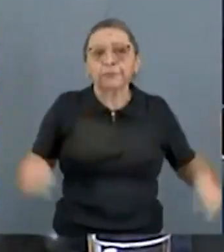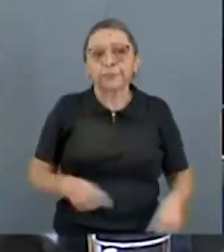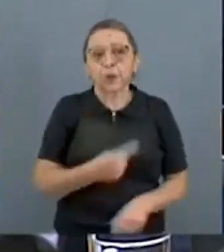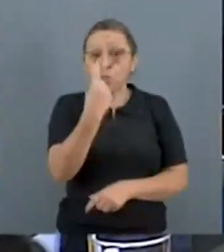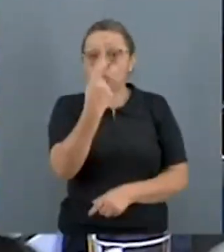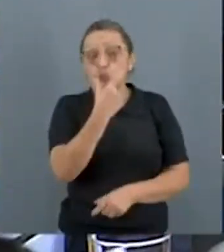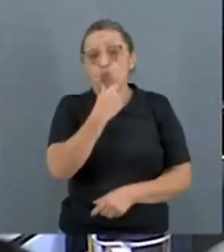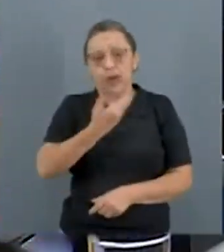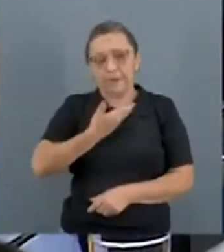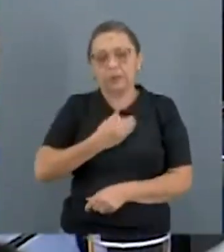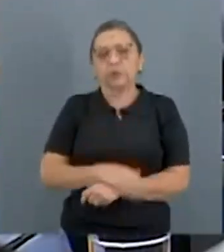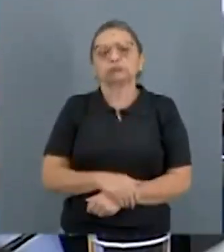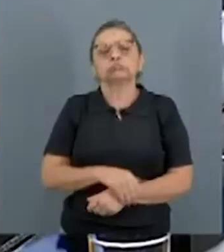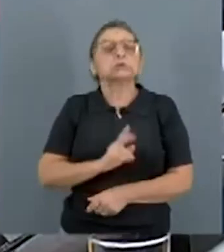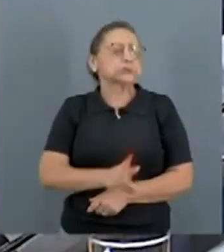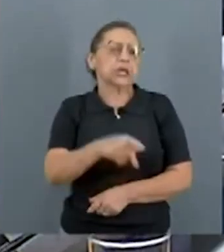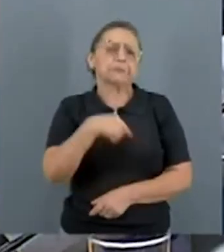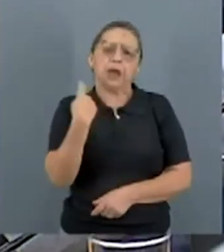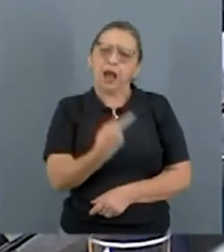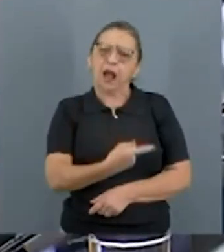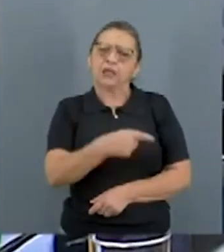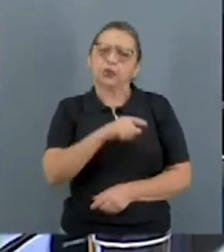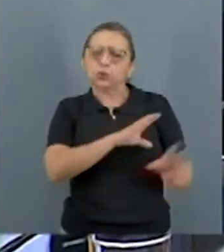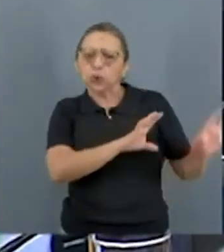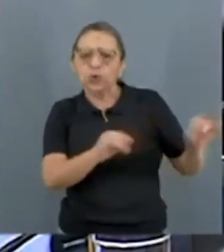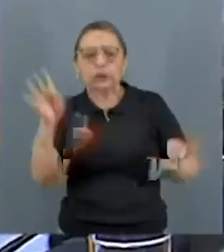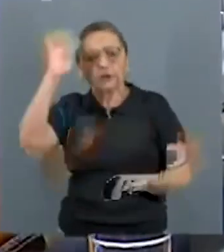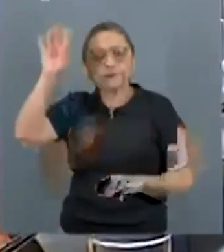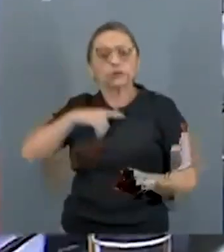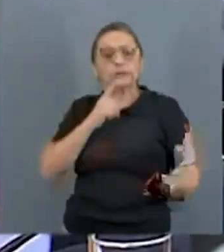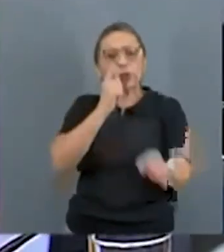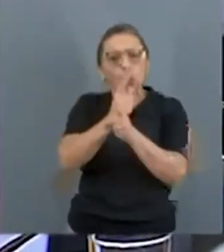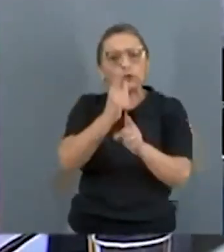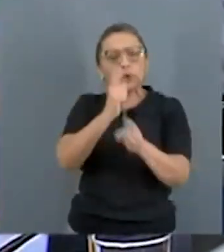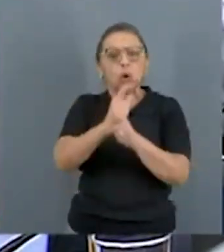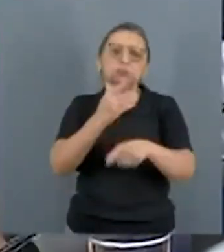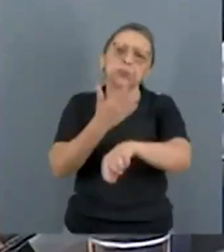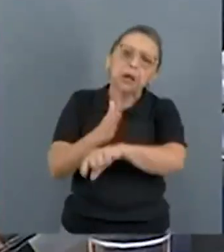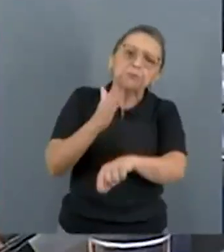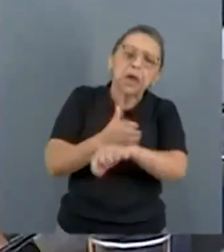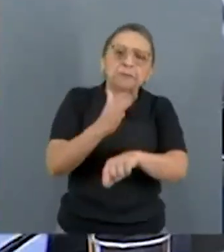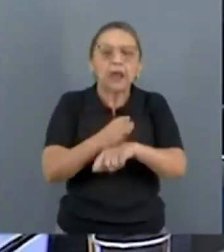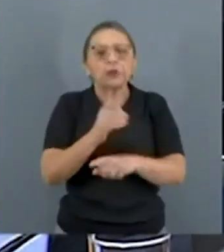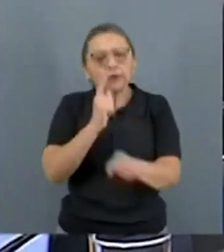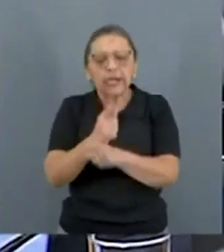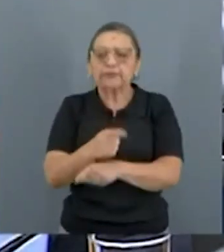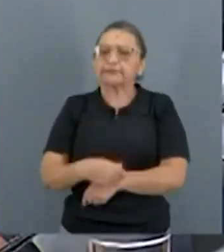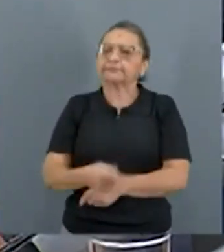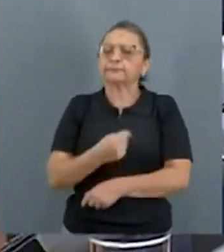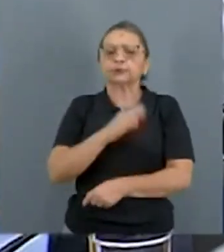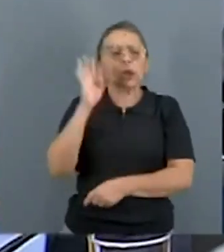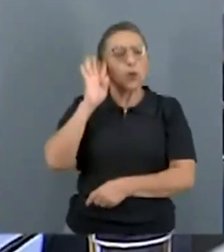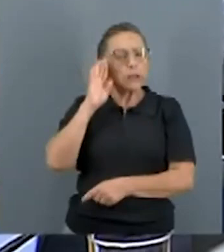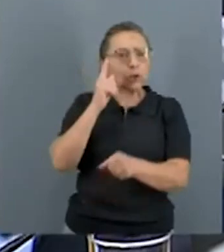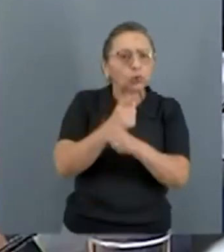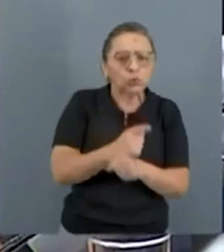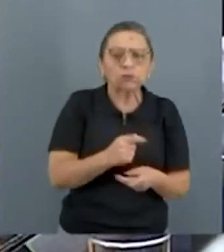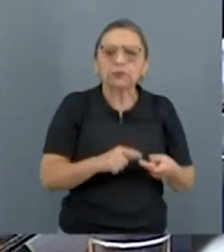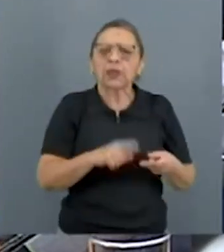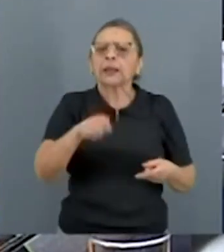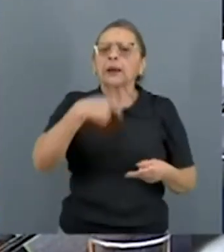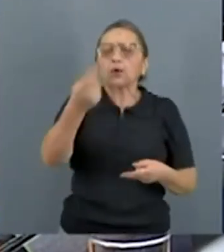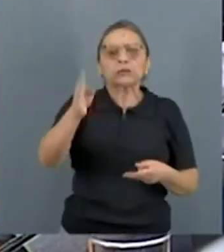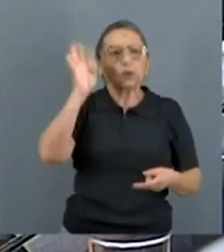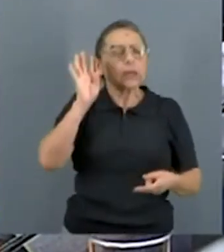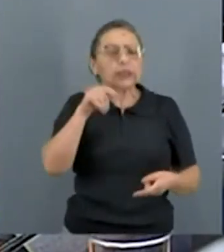gente tinha de um encontro de sair toda quarta-feira. E a gente encontrava. Aí a gente encontrou na quarta, chegou na outra quarta-feira, né? Ligou para Maria, a